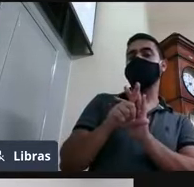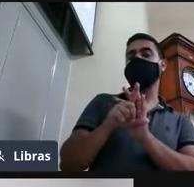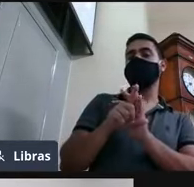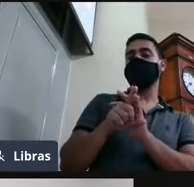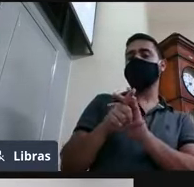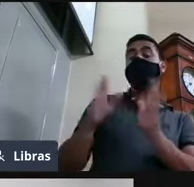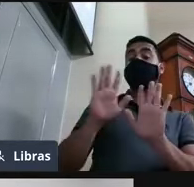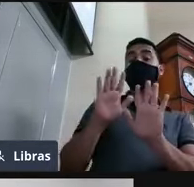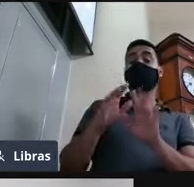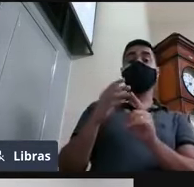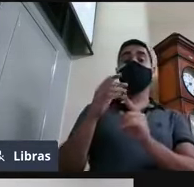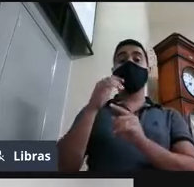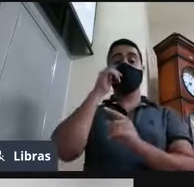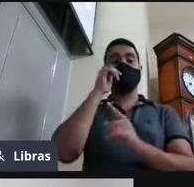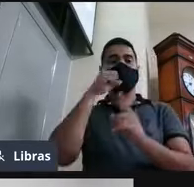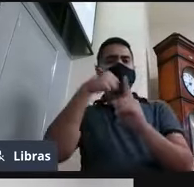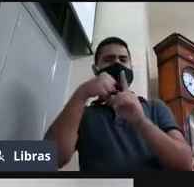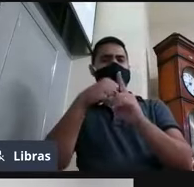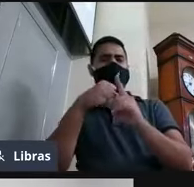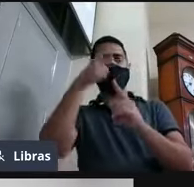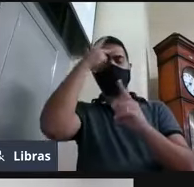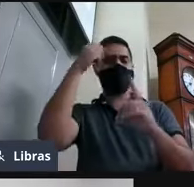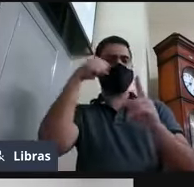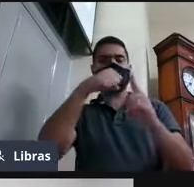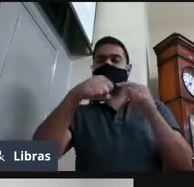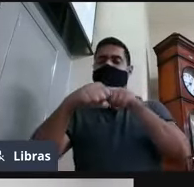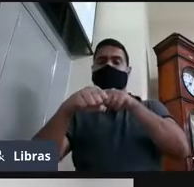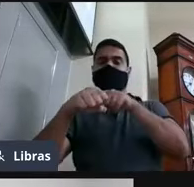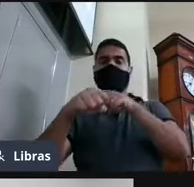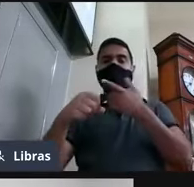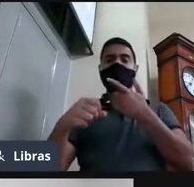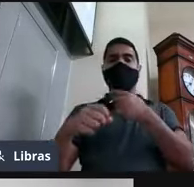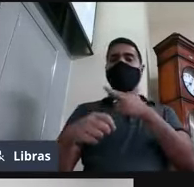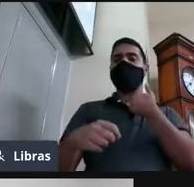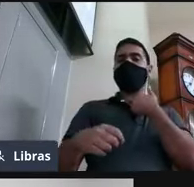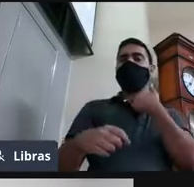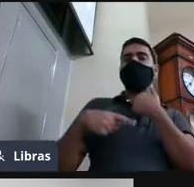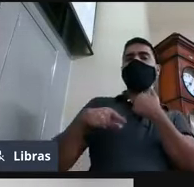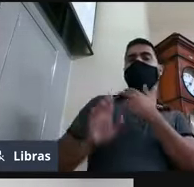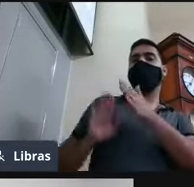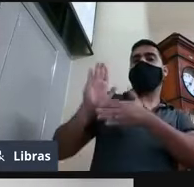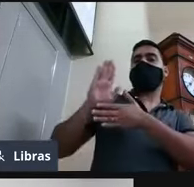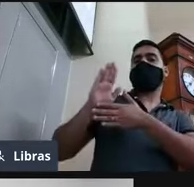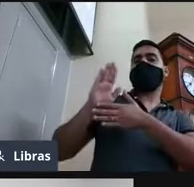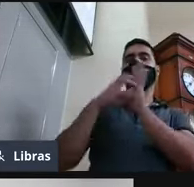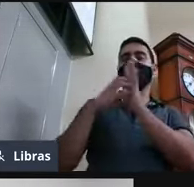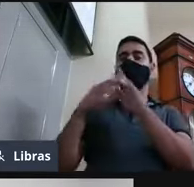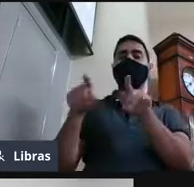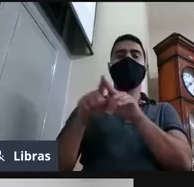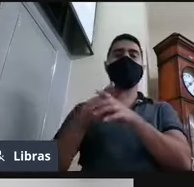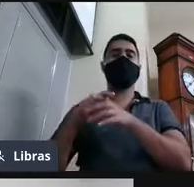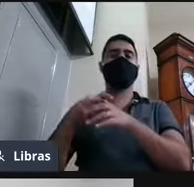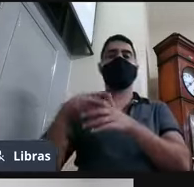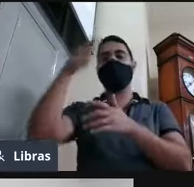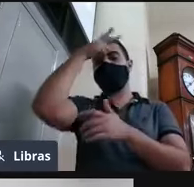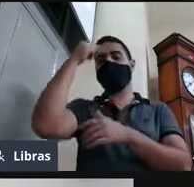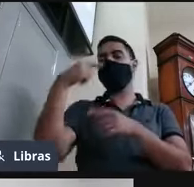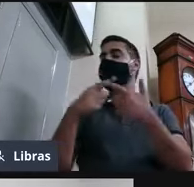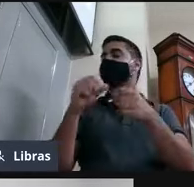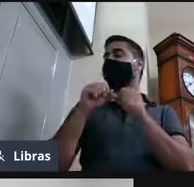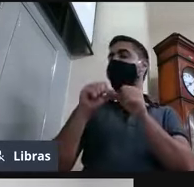vítima da Lei Maria da Penha, esse agressor não pode ser nomeado na prefeitura nem na Câmara. Eu fiz uma lei proibindo